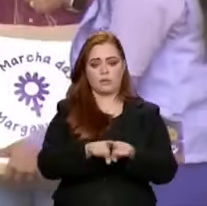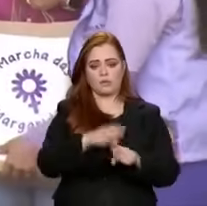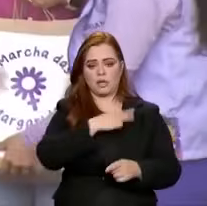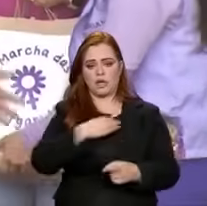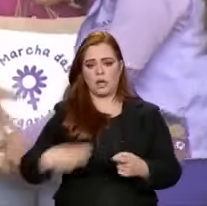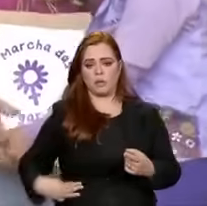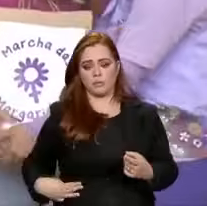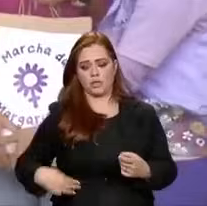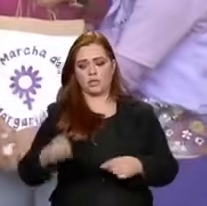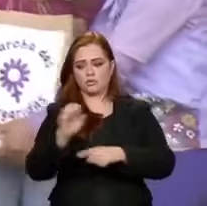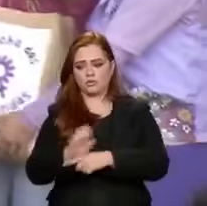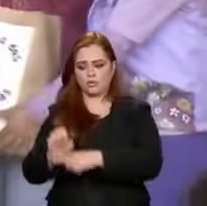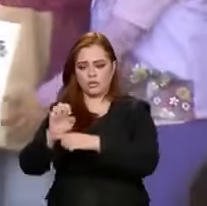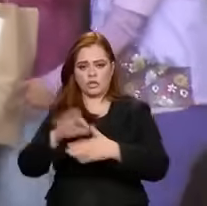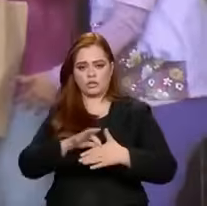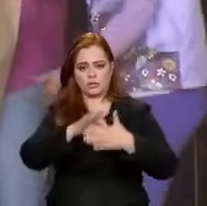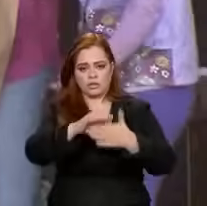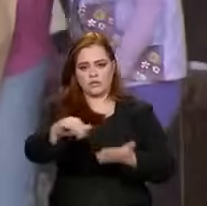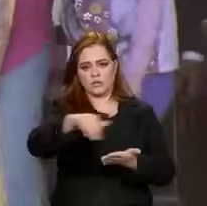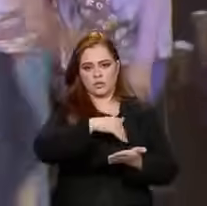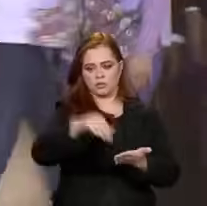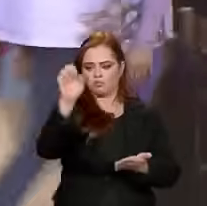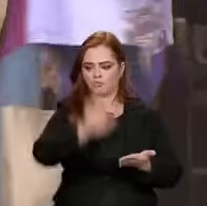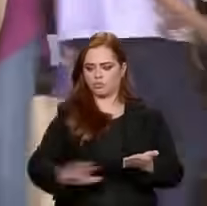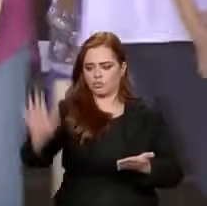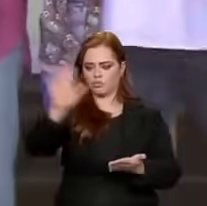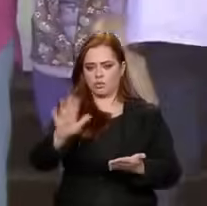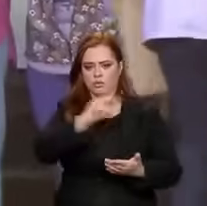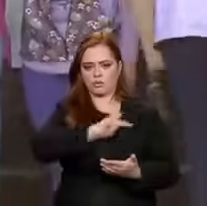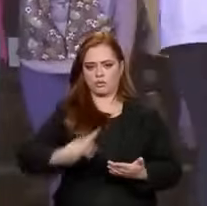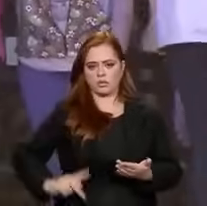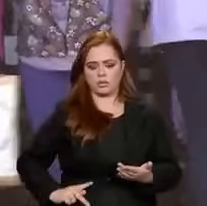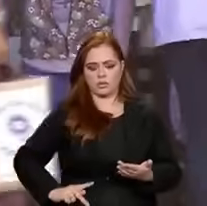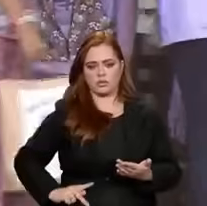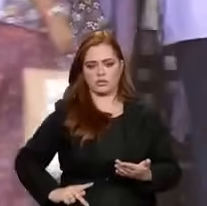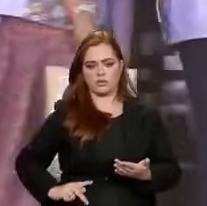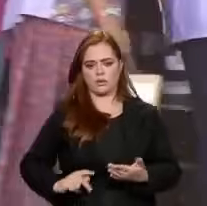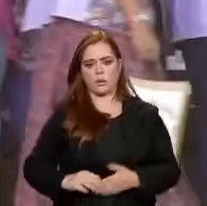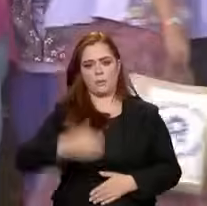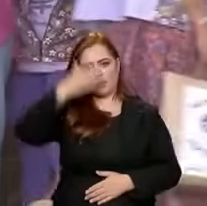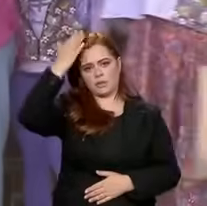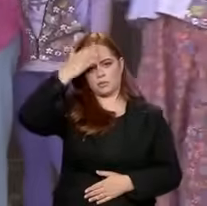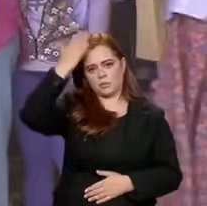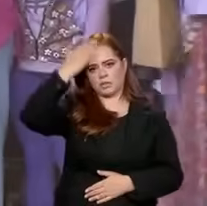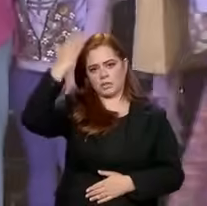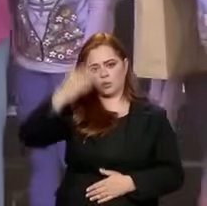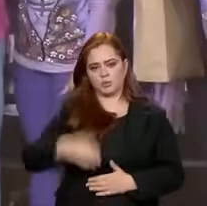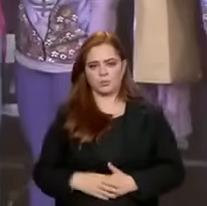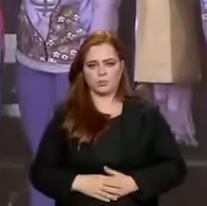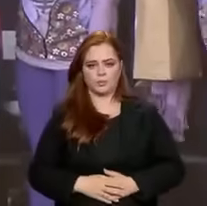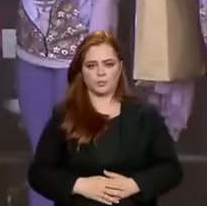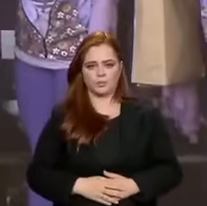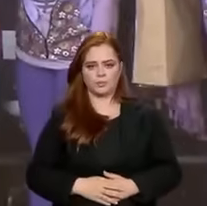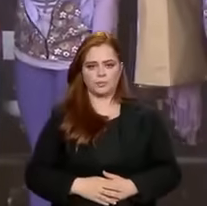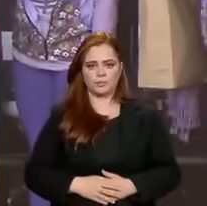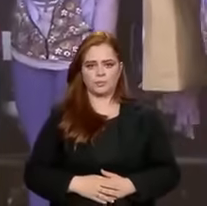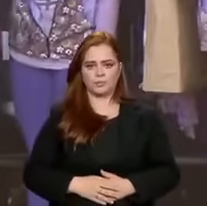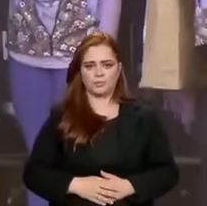ao Ministro de estado chefe da Secretaria Geral da presidência da república Márcio Macedo